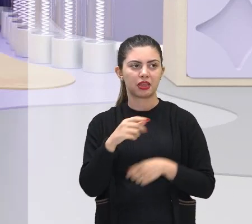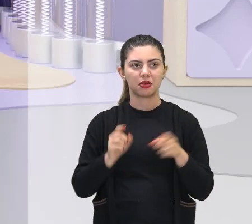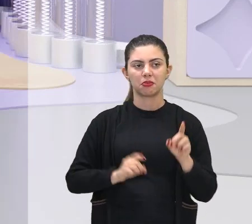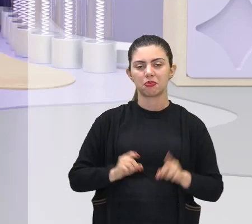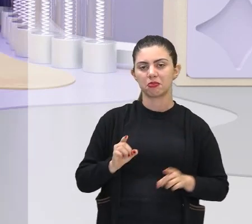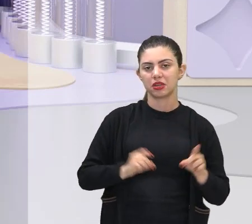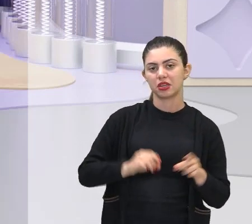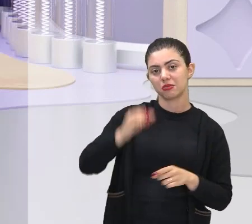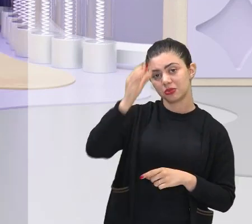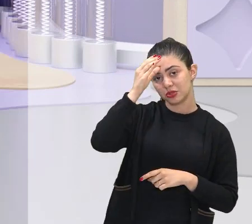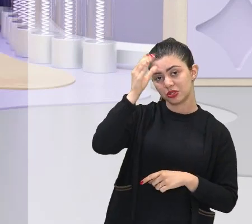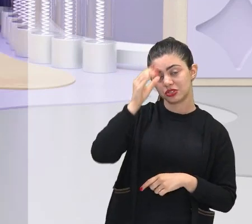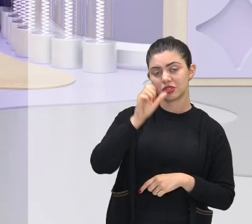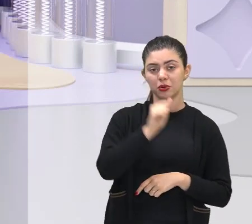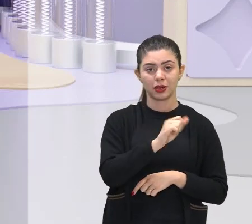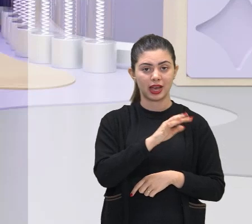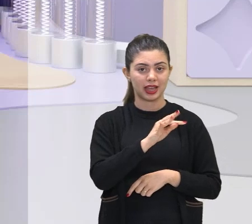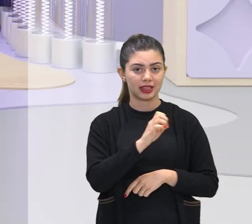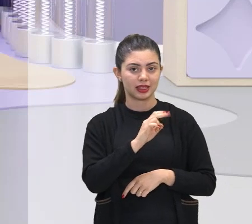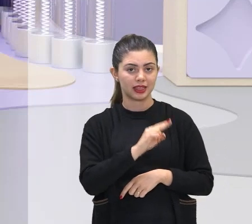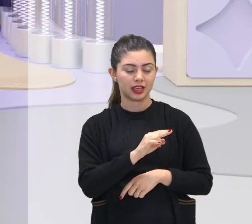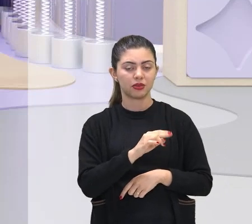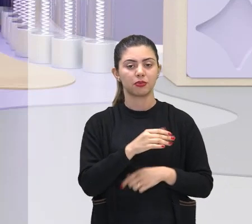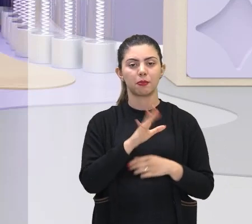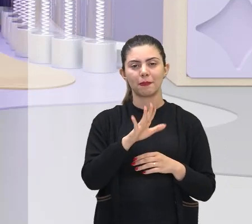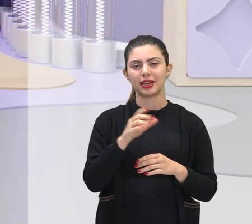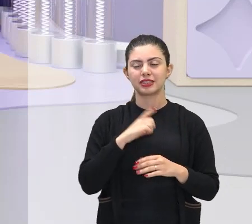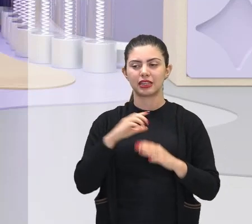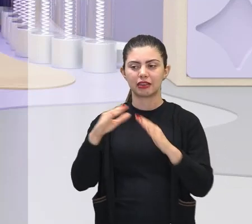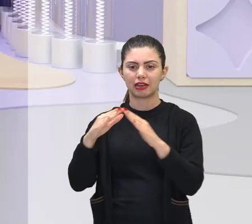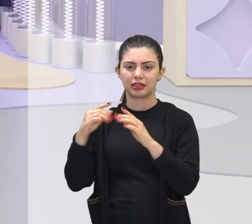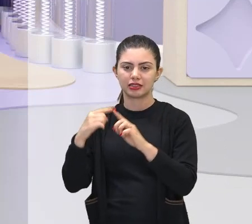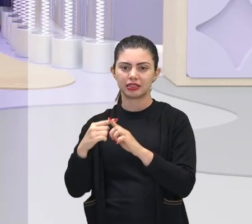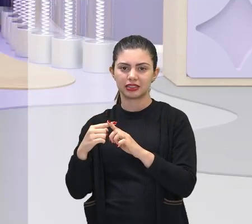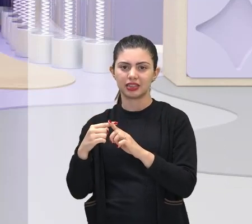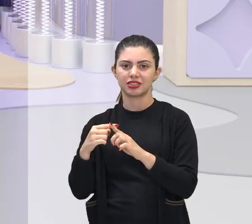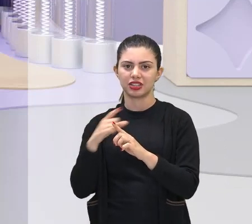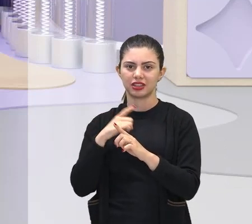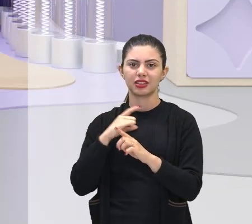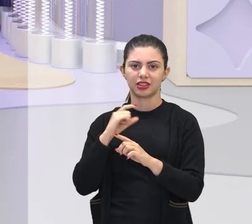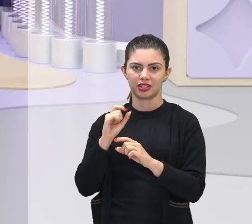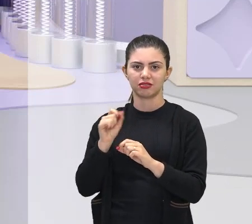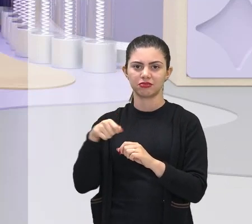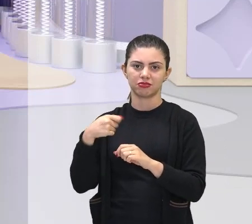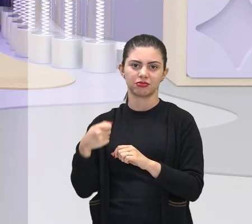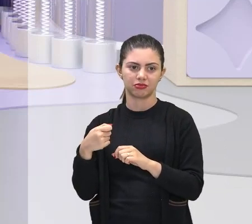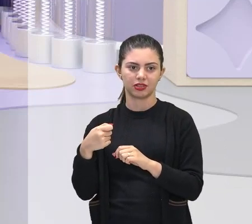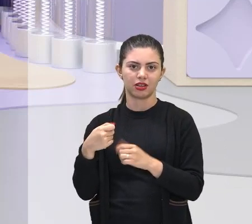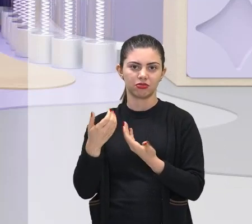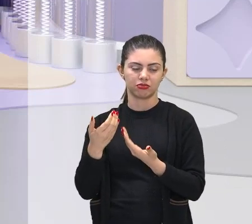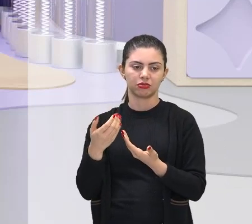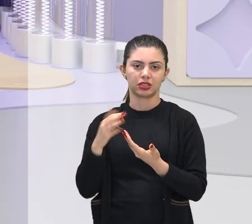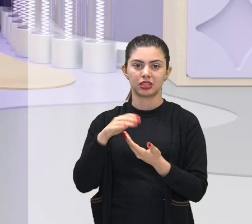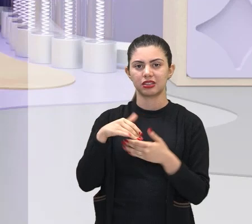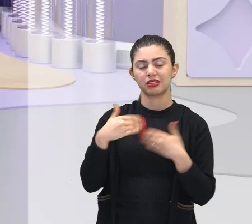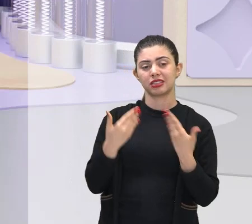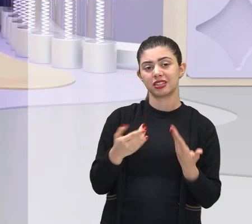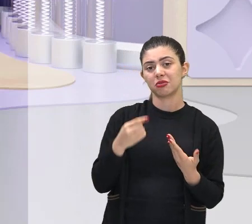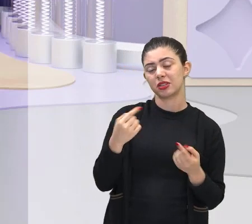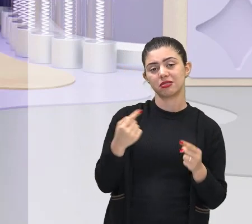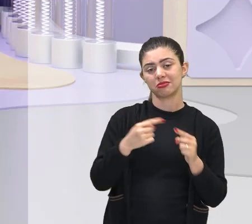se diz ateu, mas quando passa na frente da igreja faz o sinal da cruz, então o seu